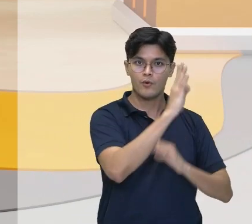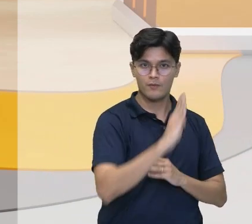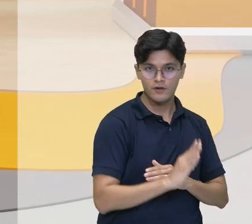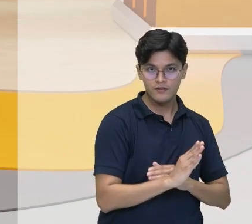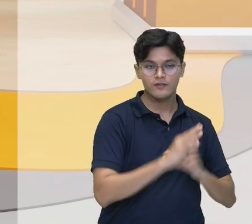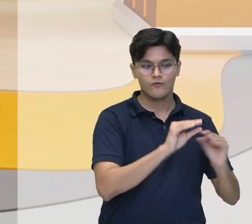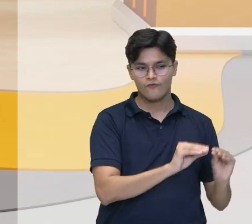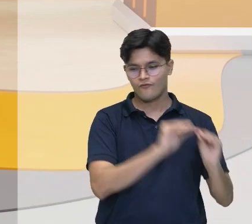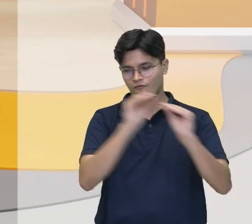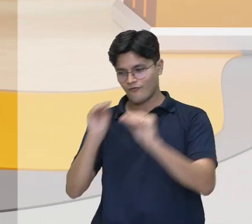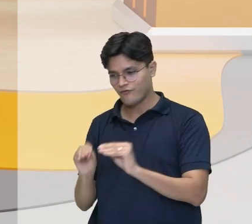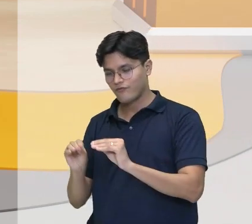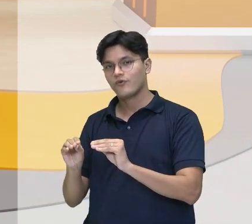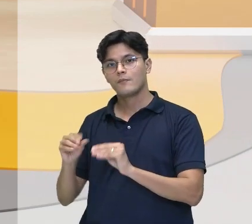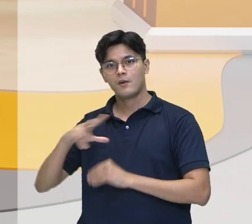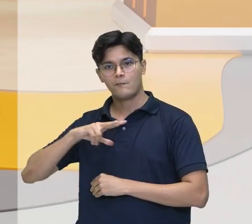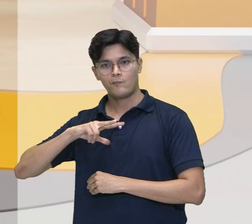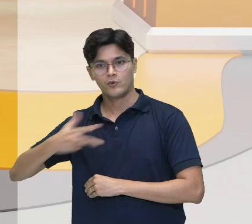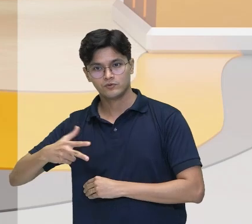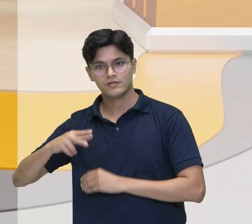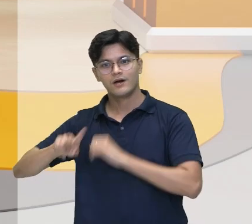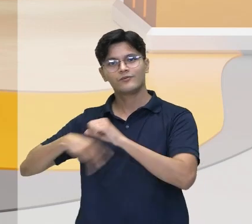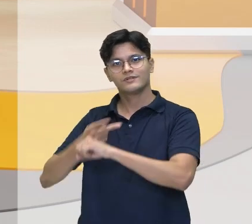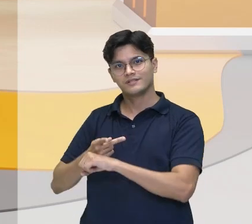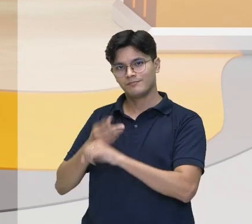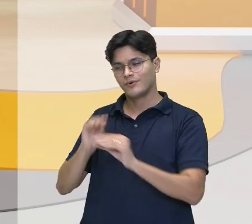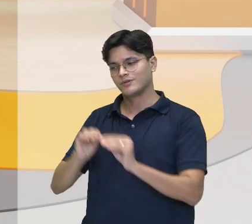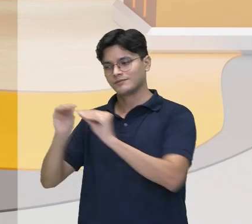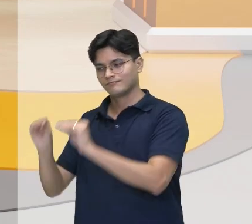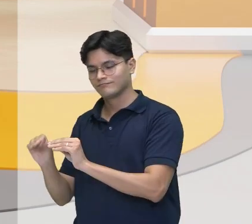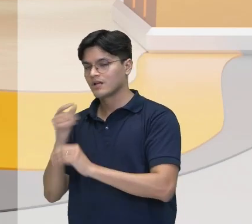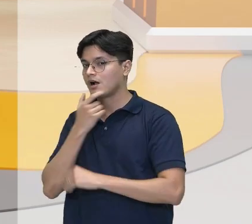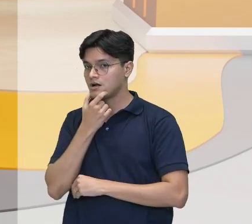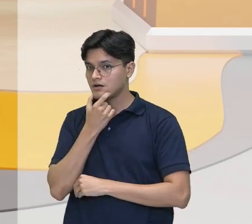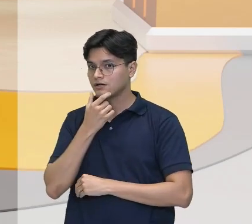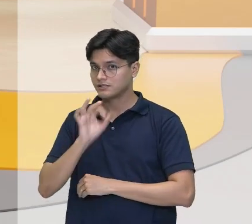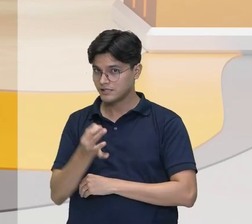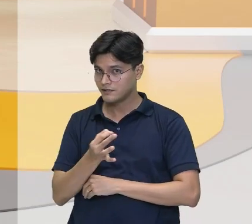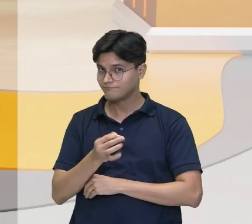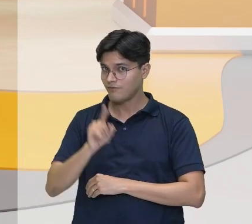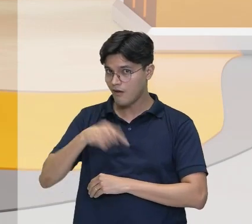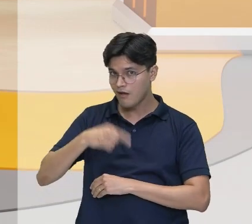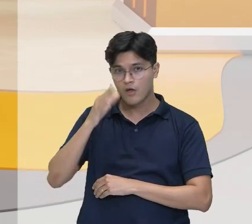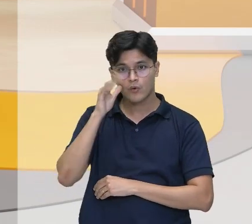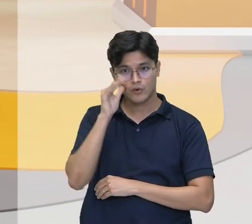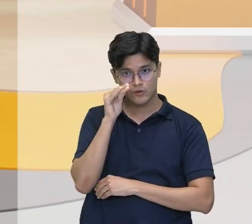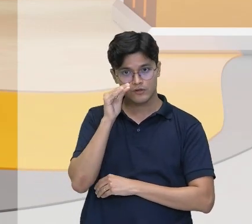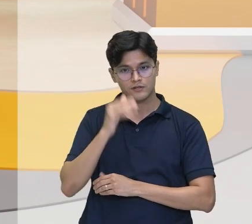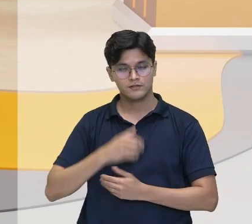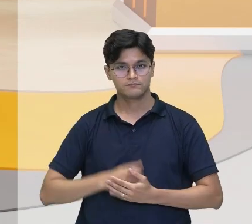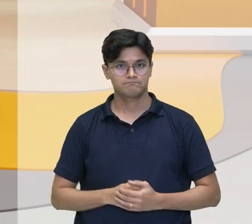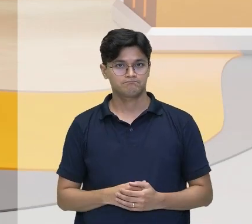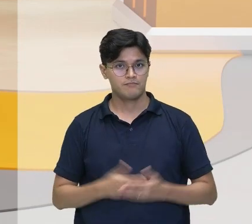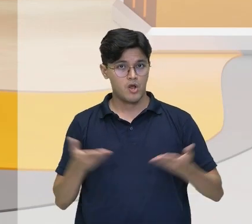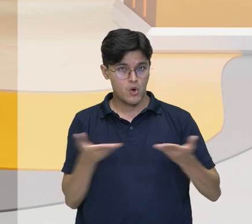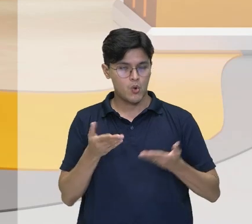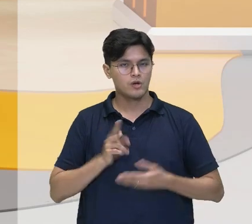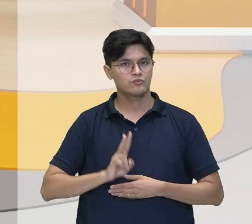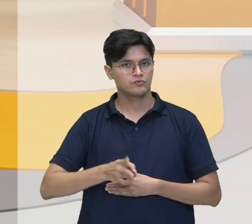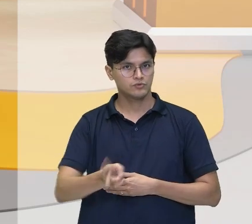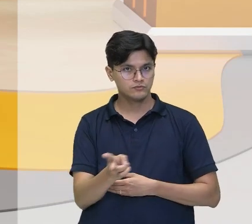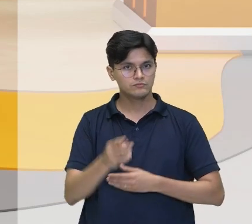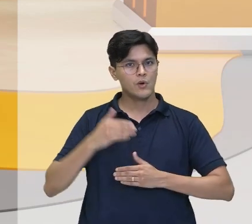Portugal, foi parar lá na mão dos ingleses, certo? Bem, isso é só uma curiosidade, tá? A gente vai continuar esse processo de caracterização da